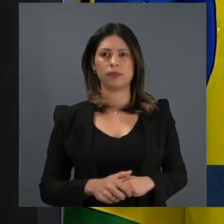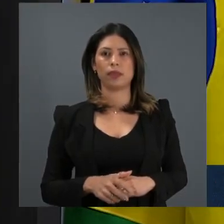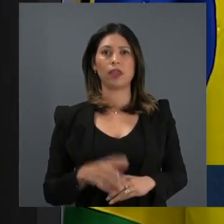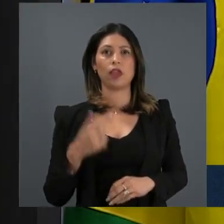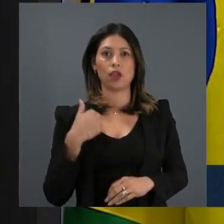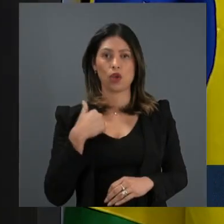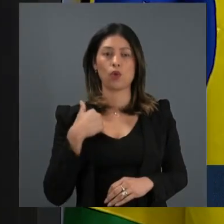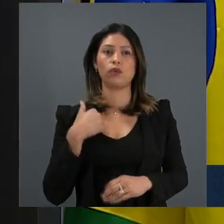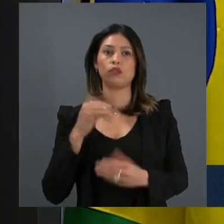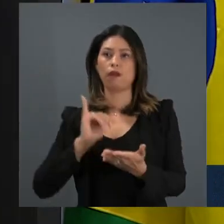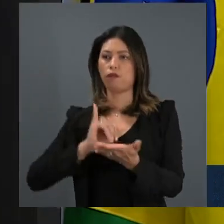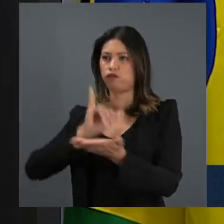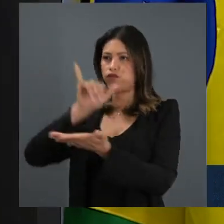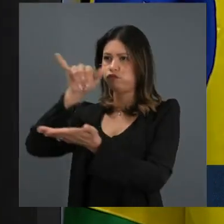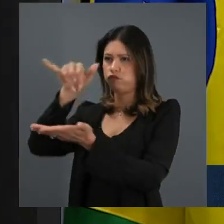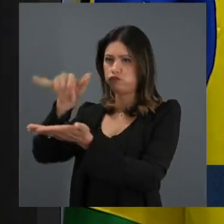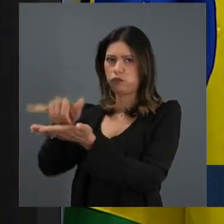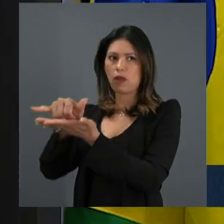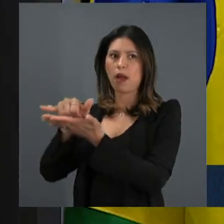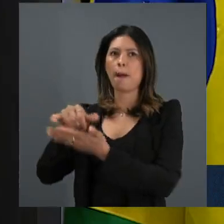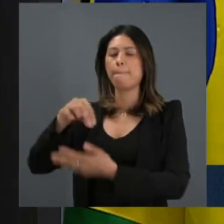Fui a Fortaleza no final de semana,